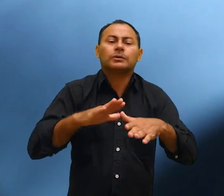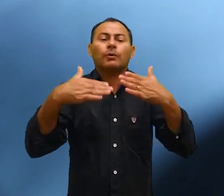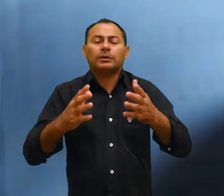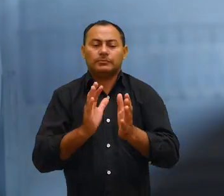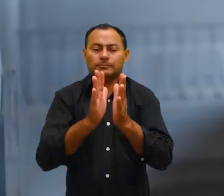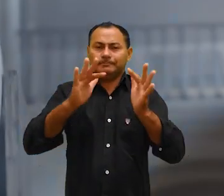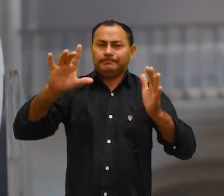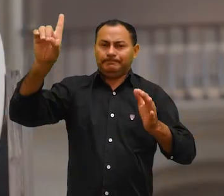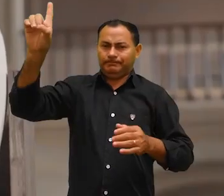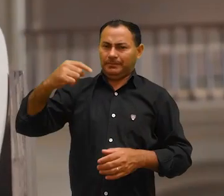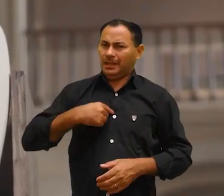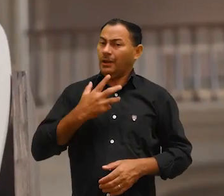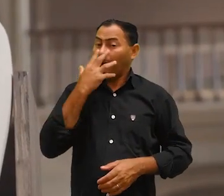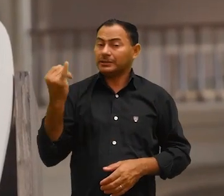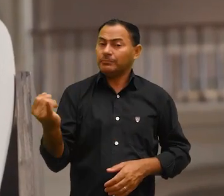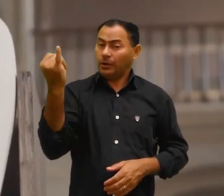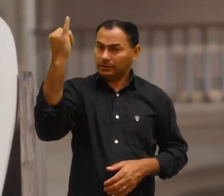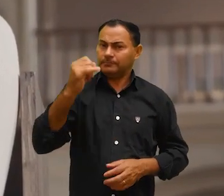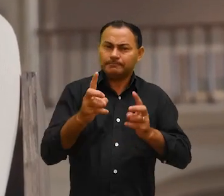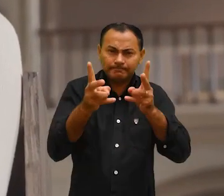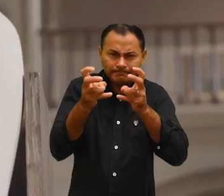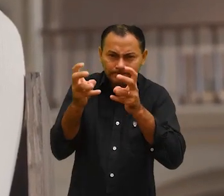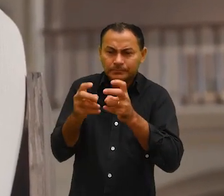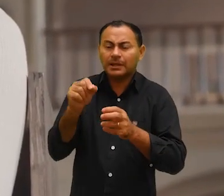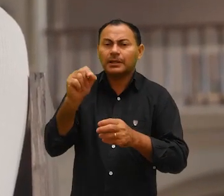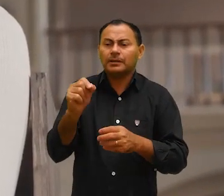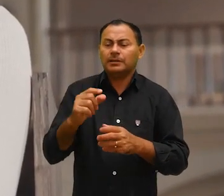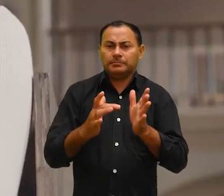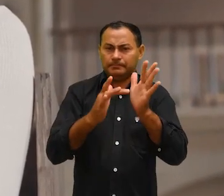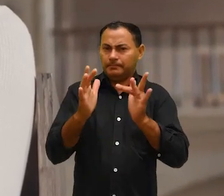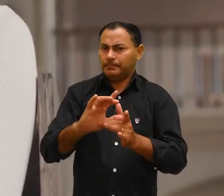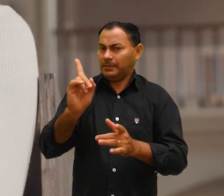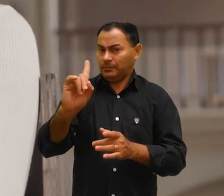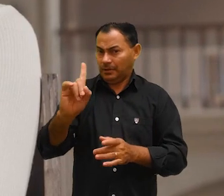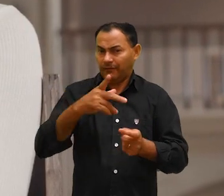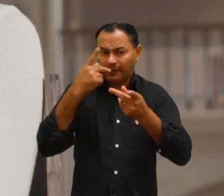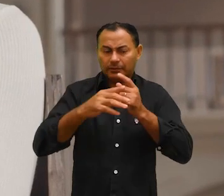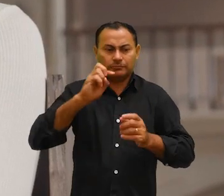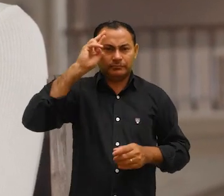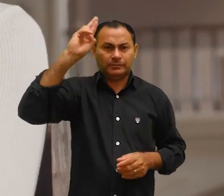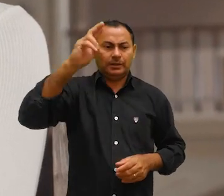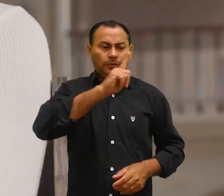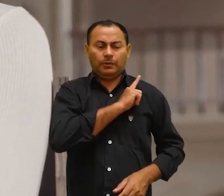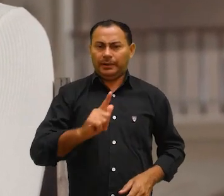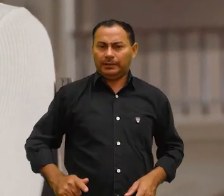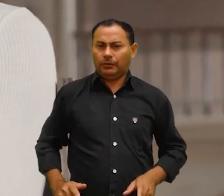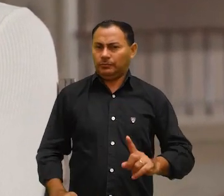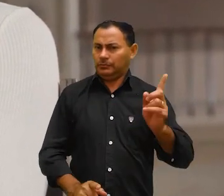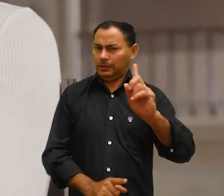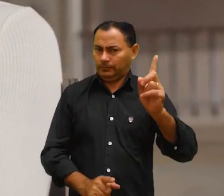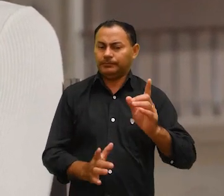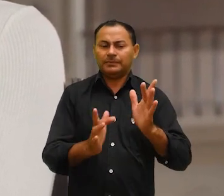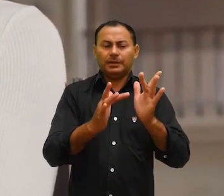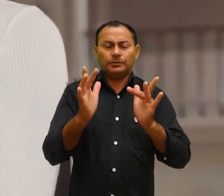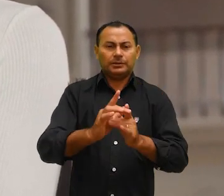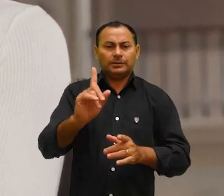glorificar a Deus? Acho importante observar que aqui Jesus não estava falando das autoridades governamentais.